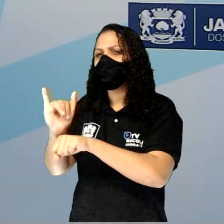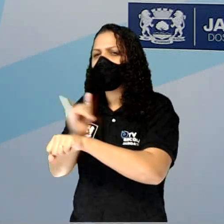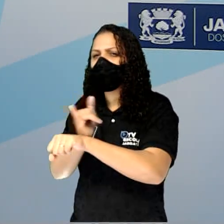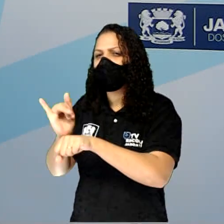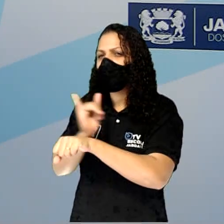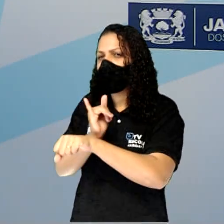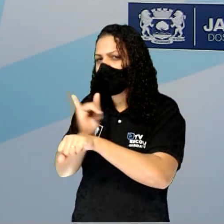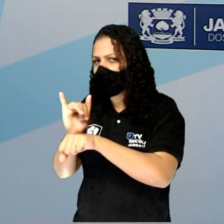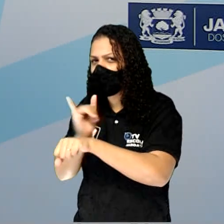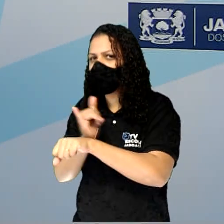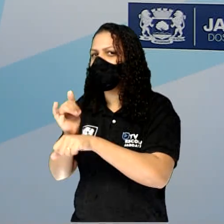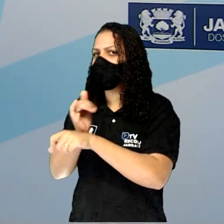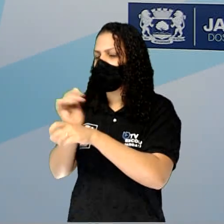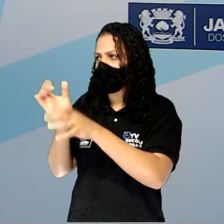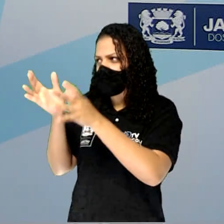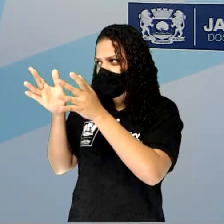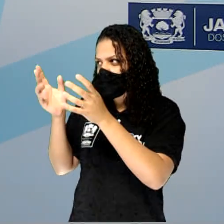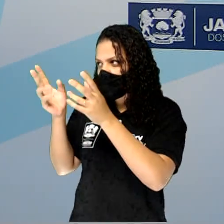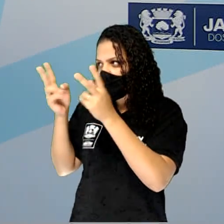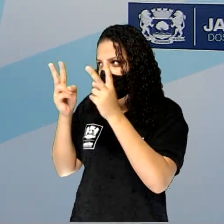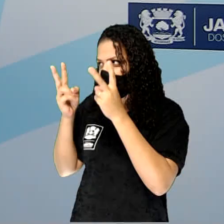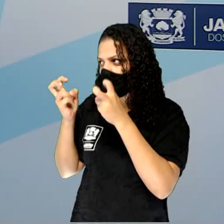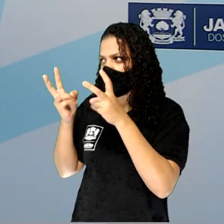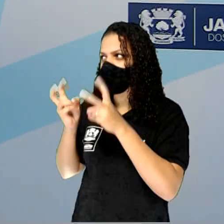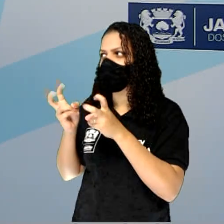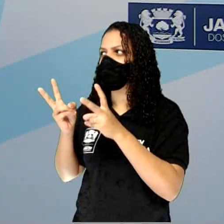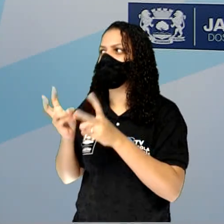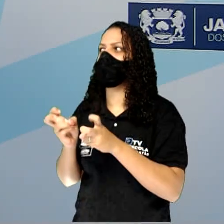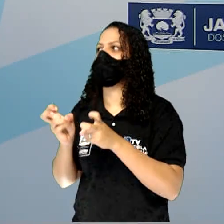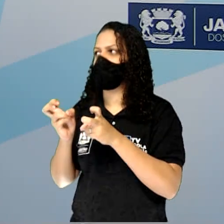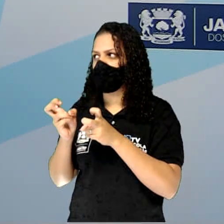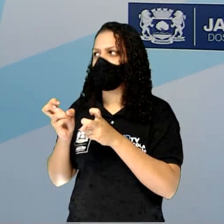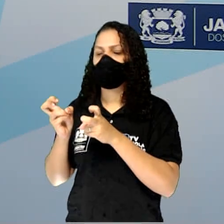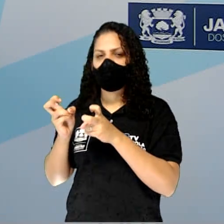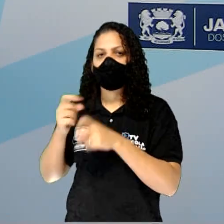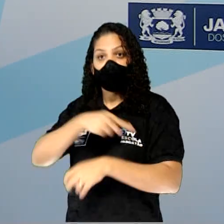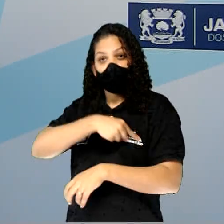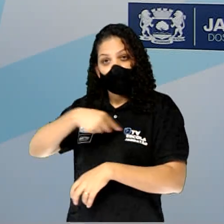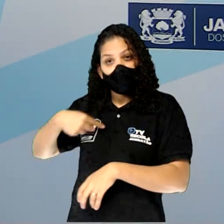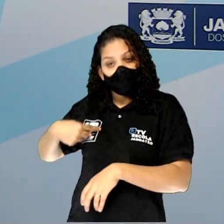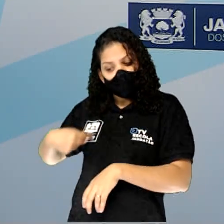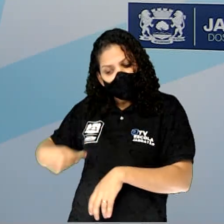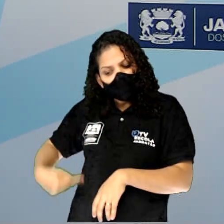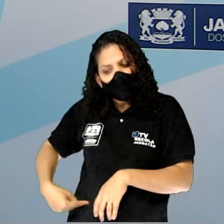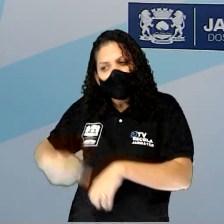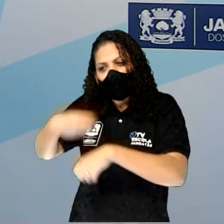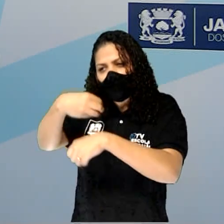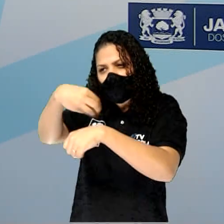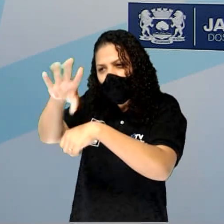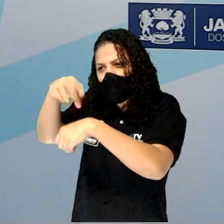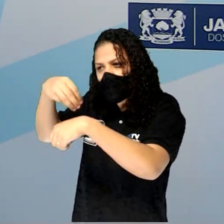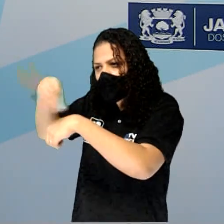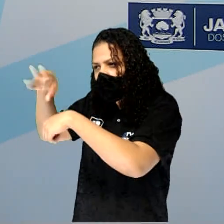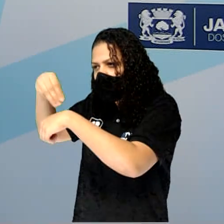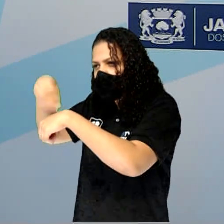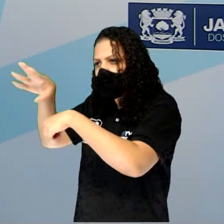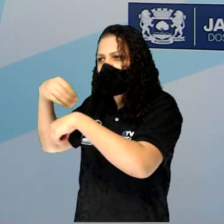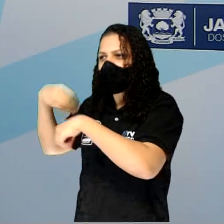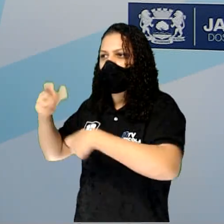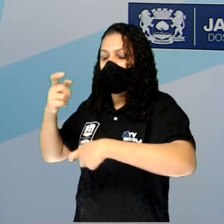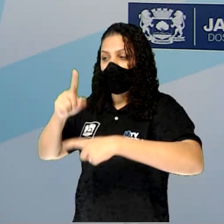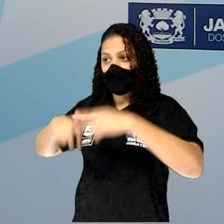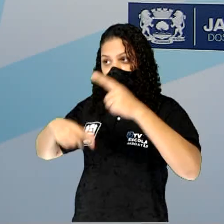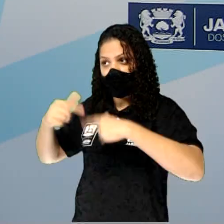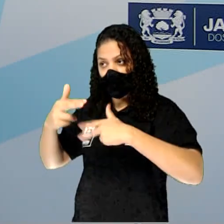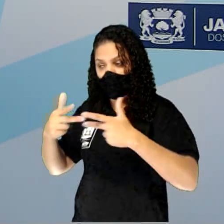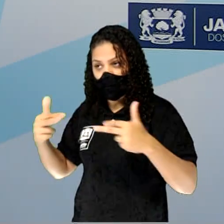isso? Você vê aqui como uma plataforma da China para enviar produtos fabricados